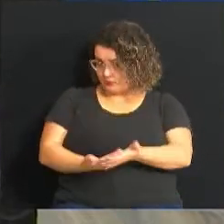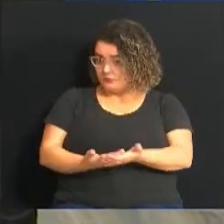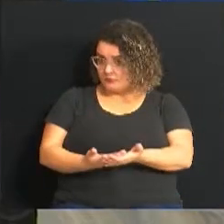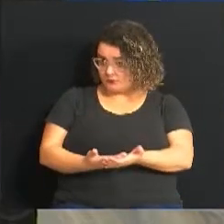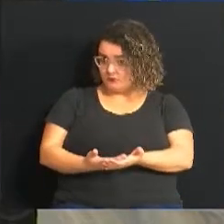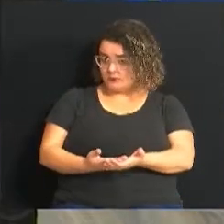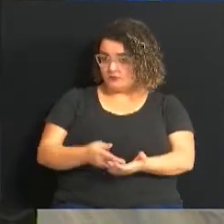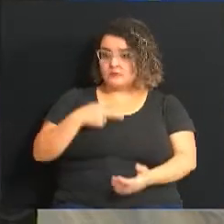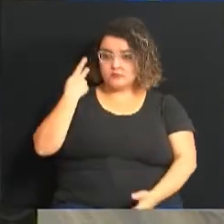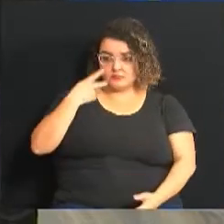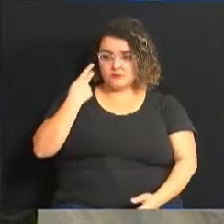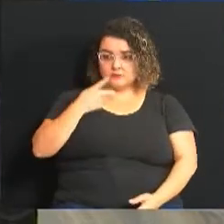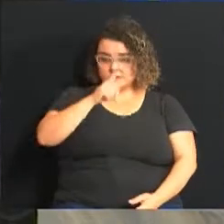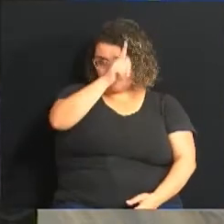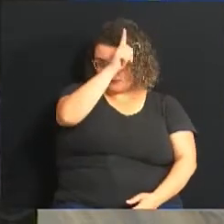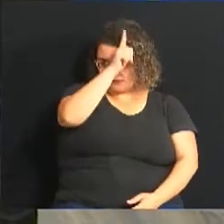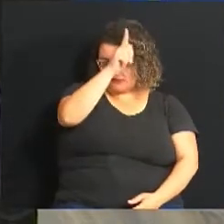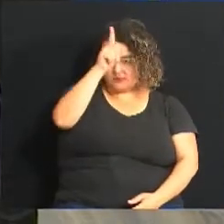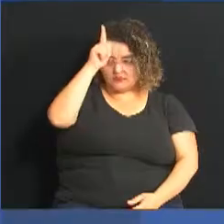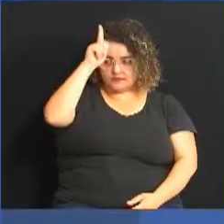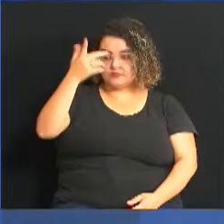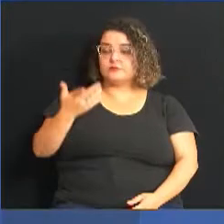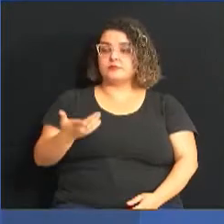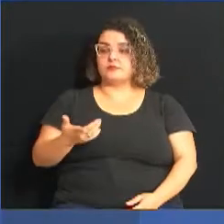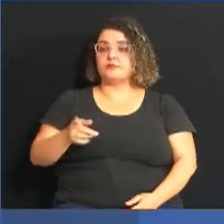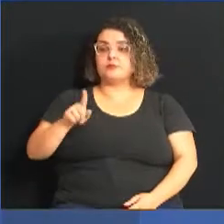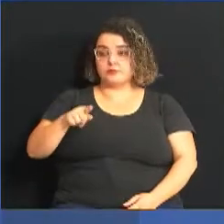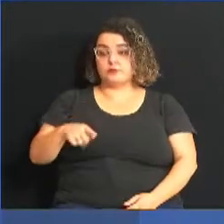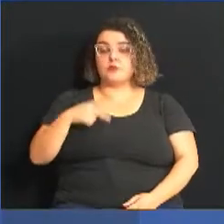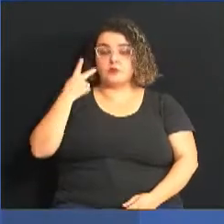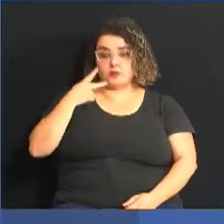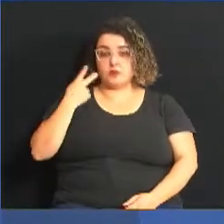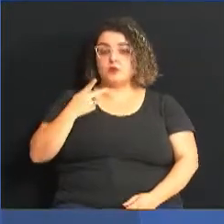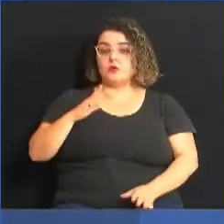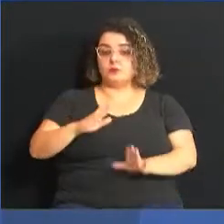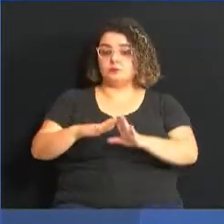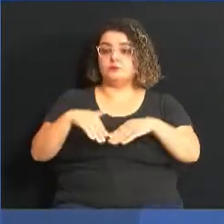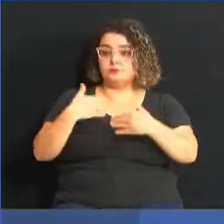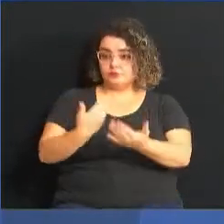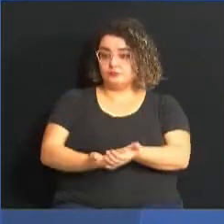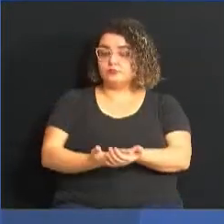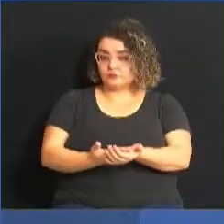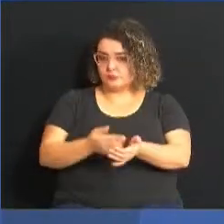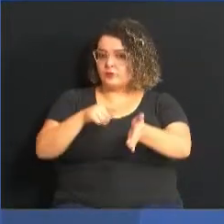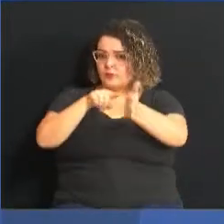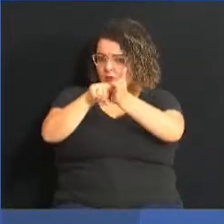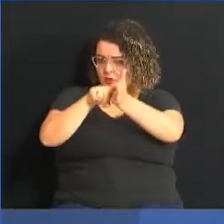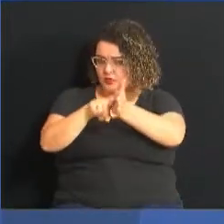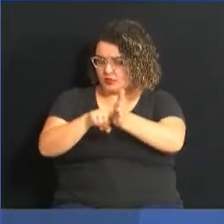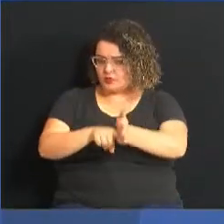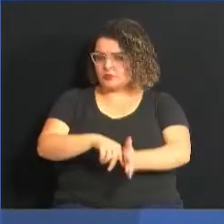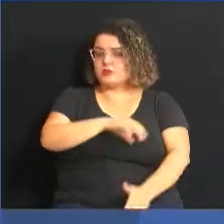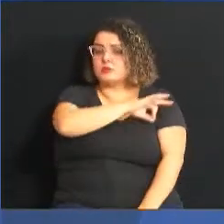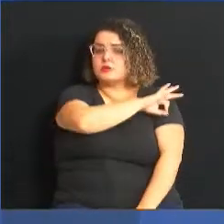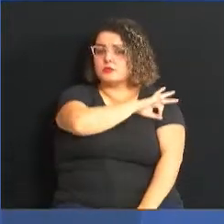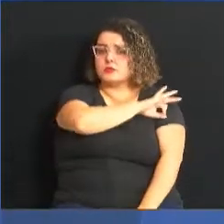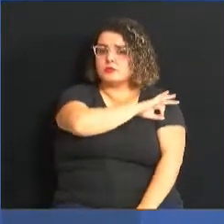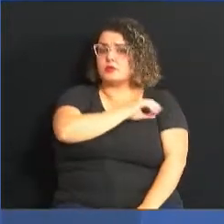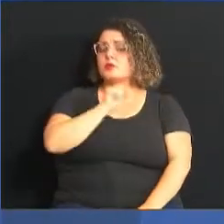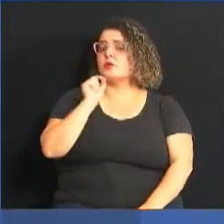do vereador Gustavo Peta. O vereador protocolou requerimentos questionando a prefeitura a respeito dos